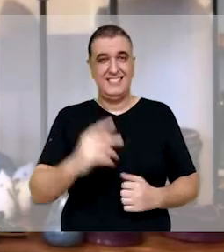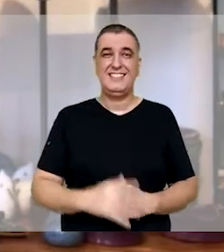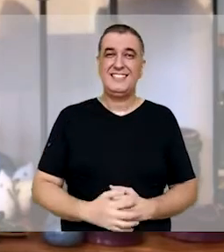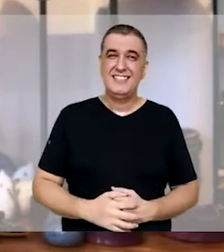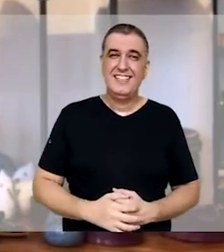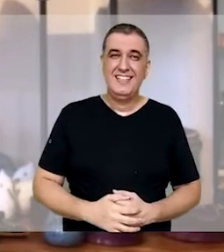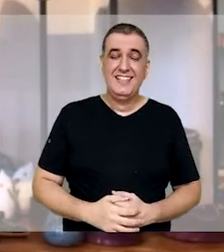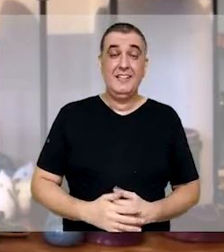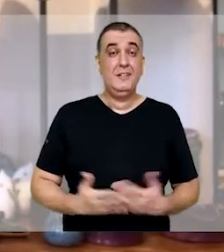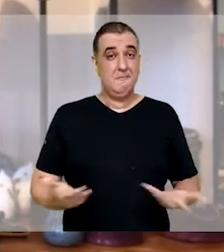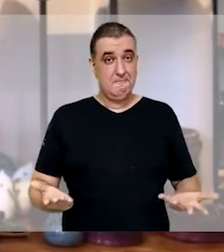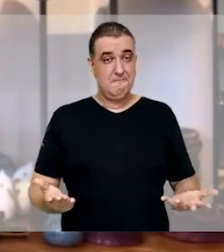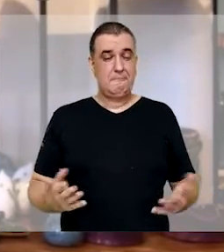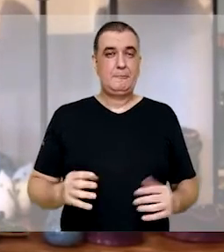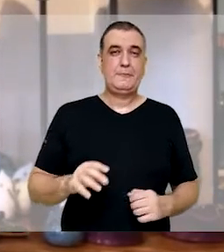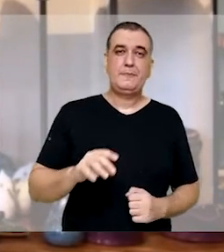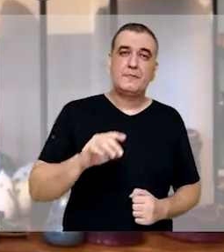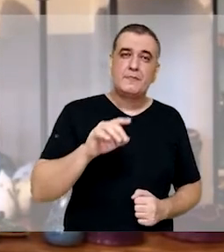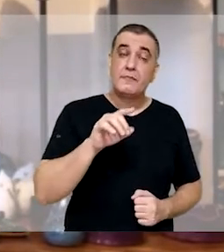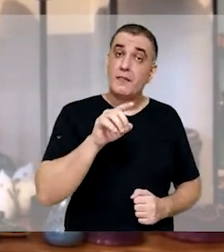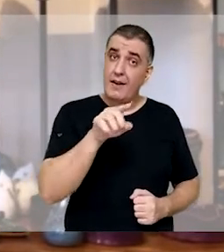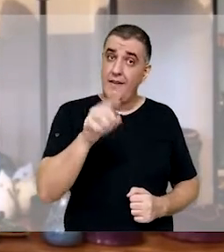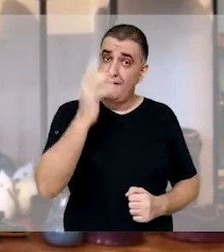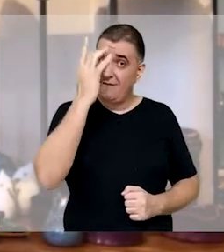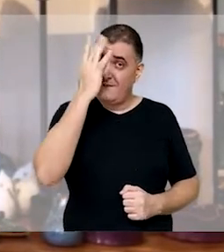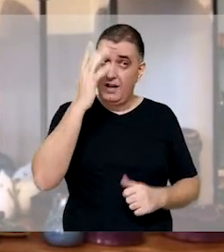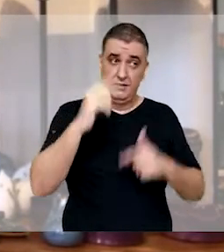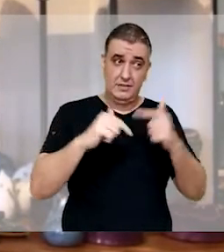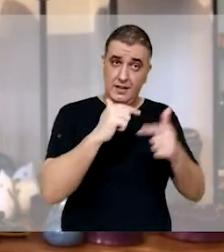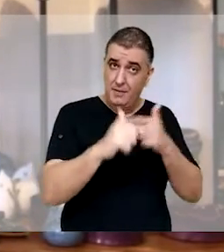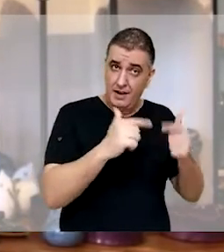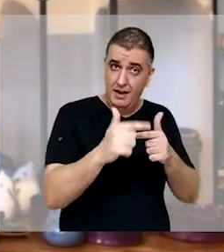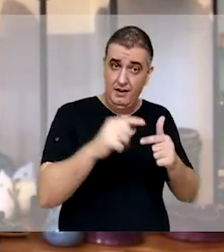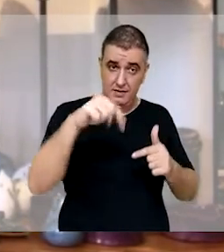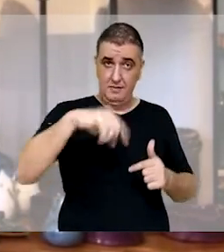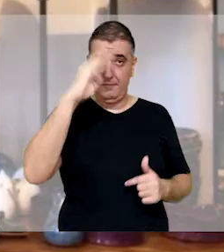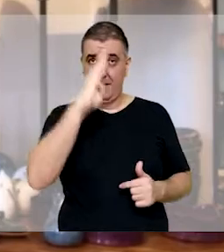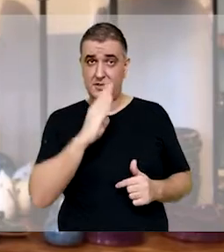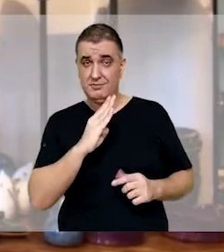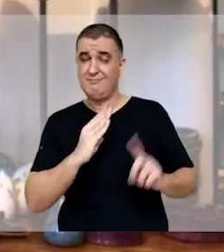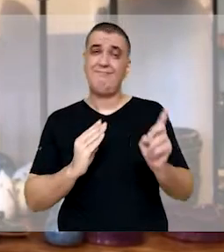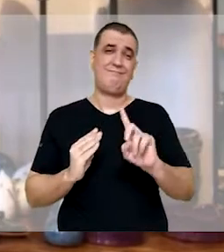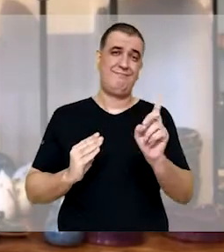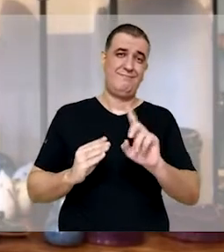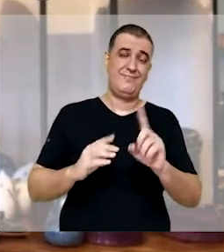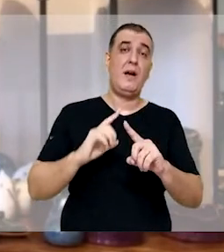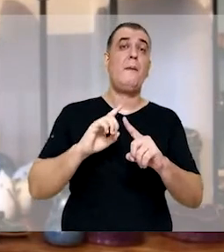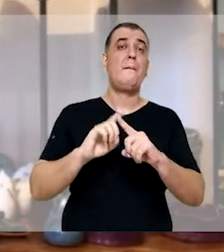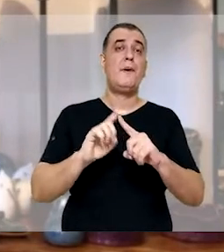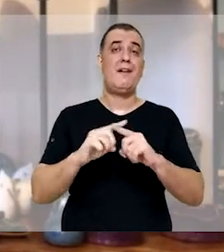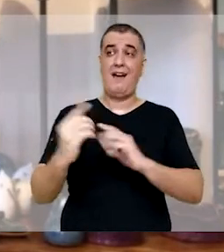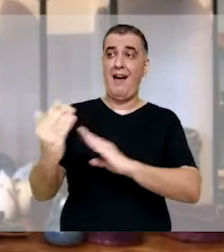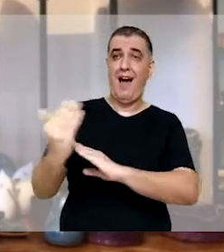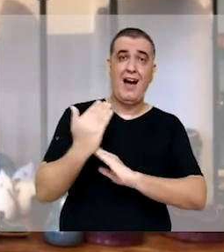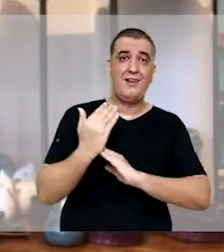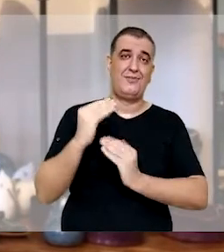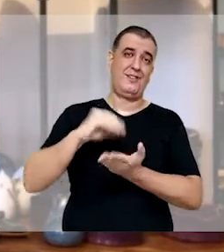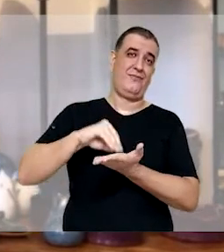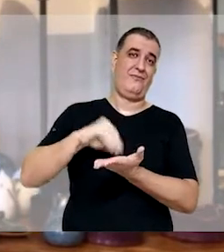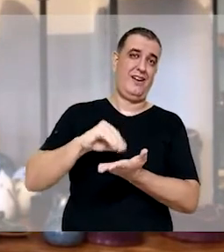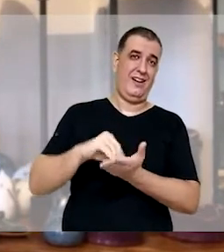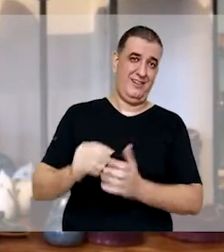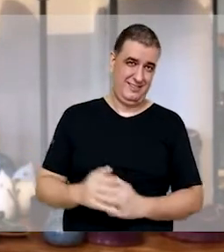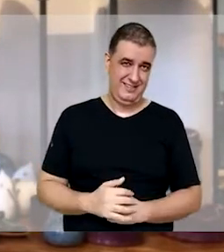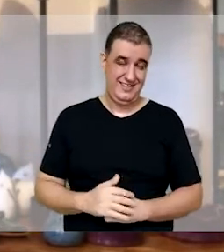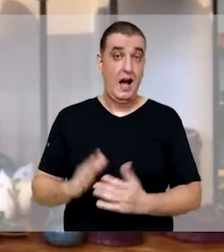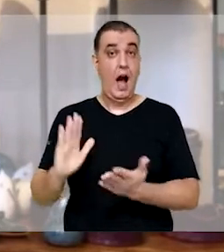linguagem. E eu sei que esse processo não é fácil. Não é fácil trabalhar com artes plásticas no Brasil, né? Eu acho engraçado você me falar, você tem uma